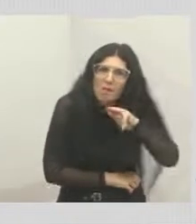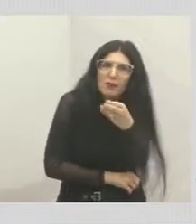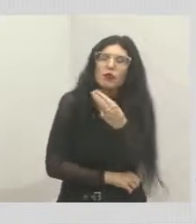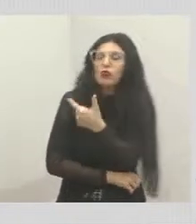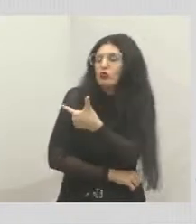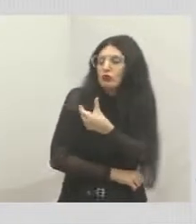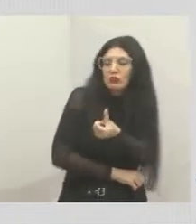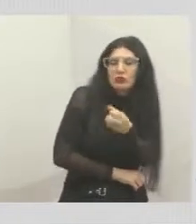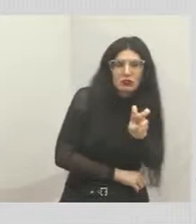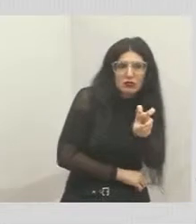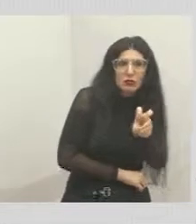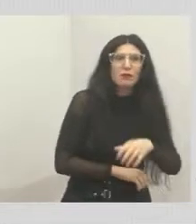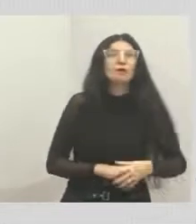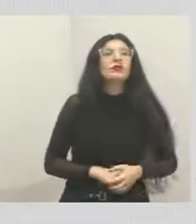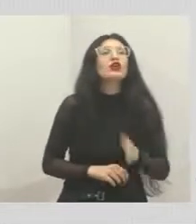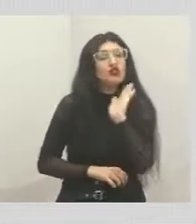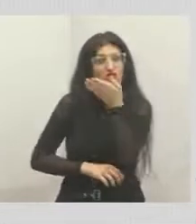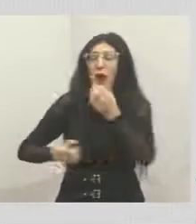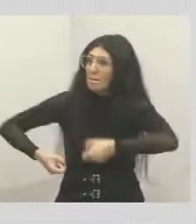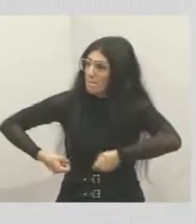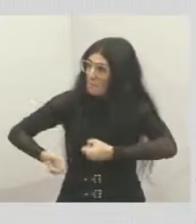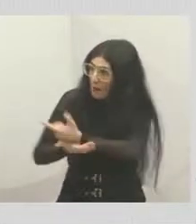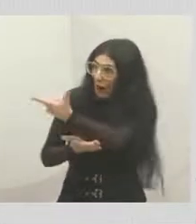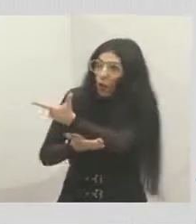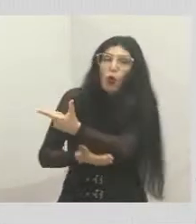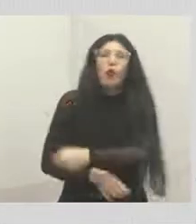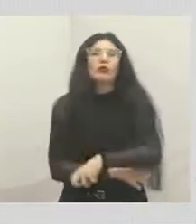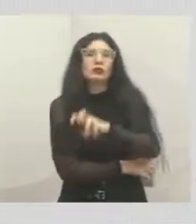621.265, despesas pagas,